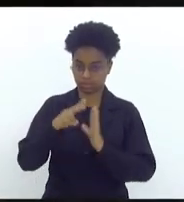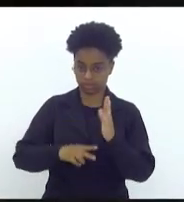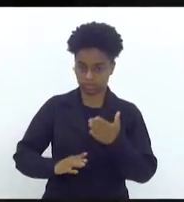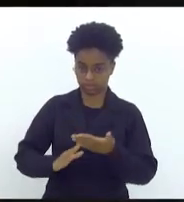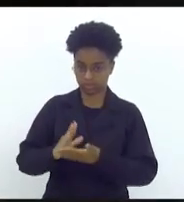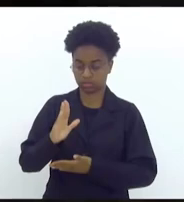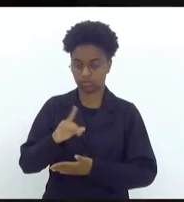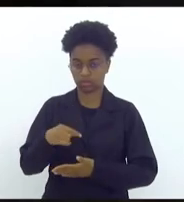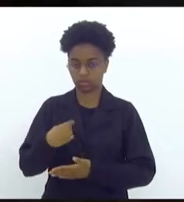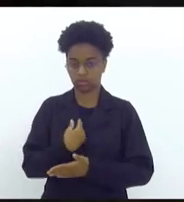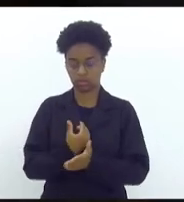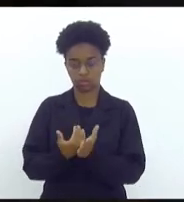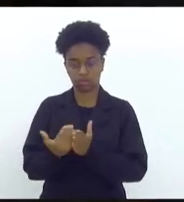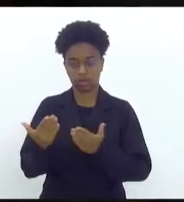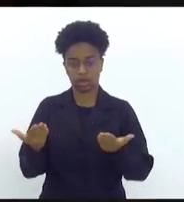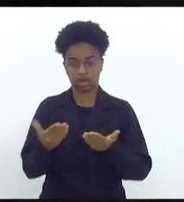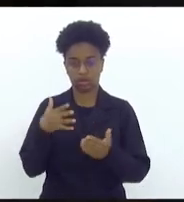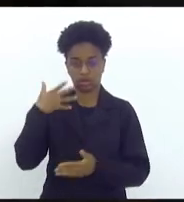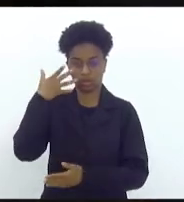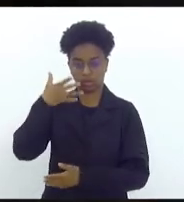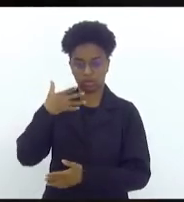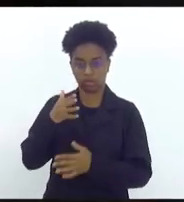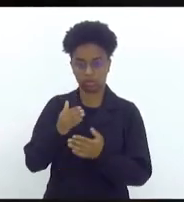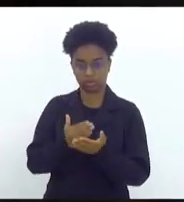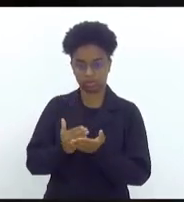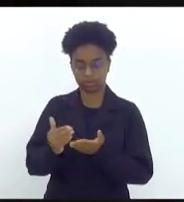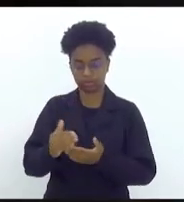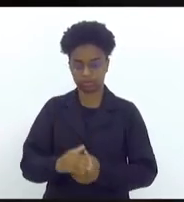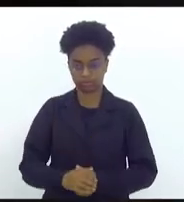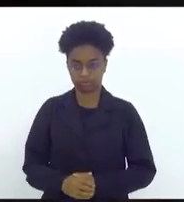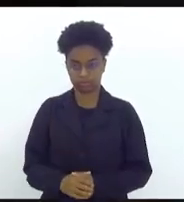aprovada passa seu expediente inicial